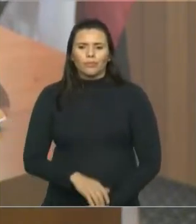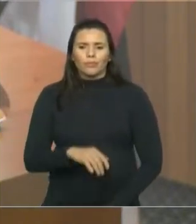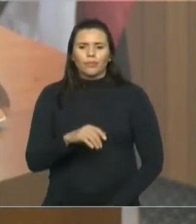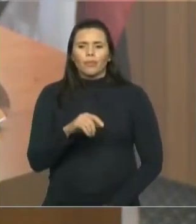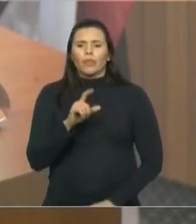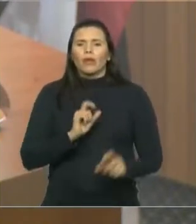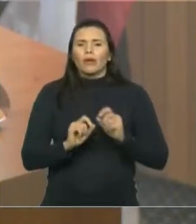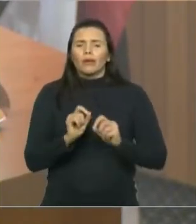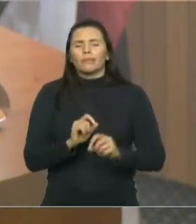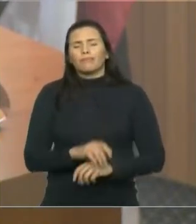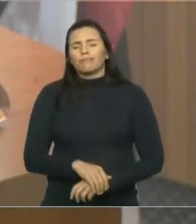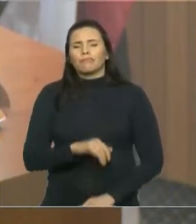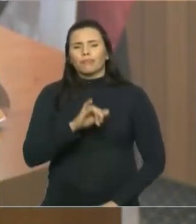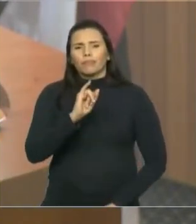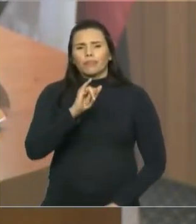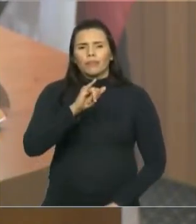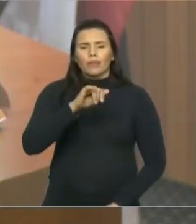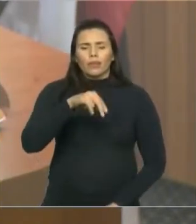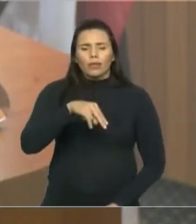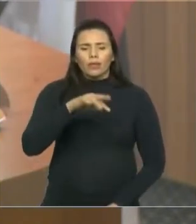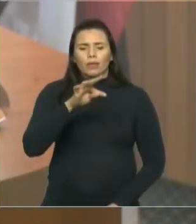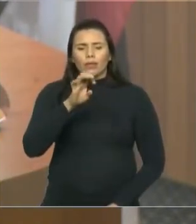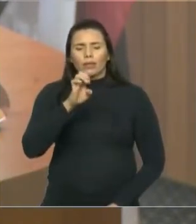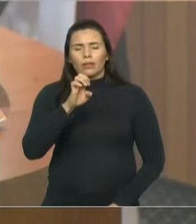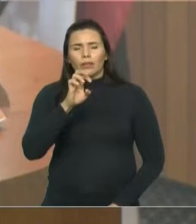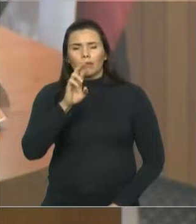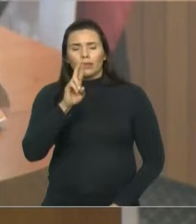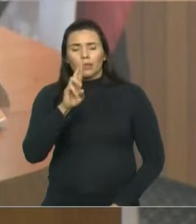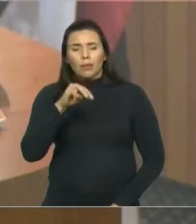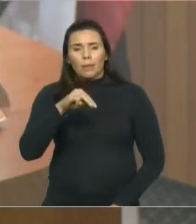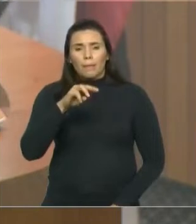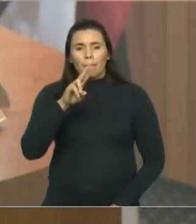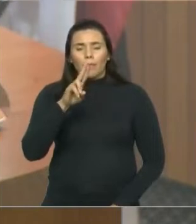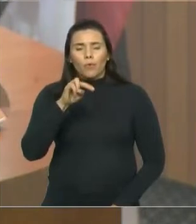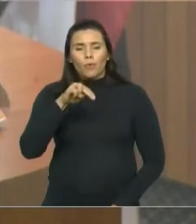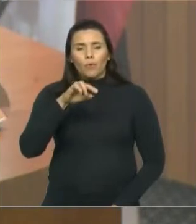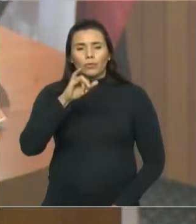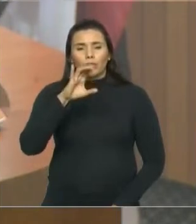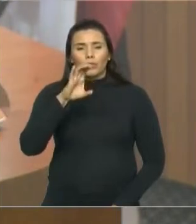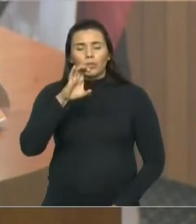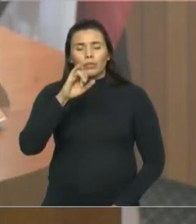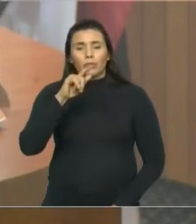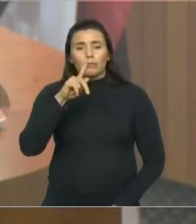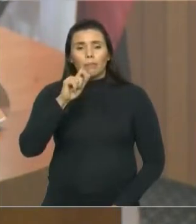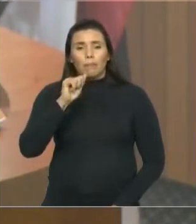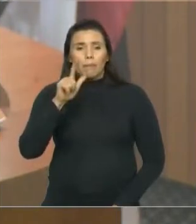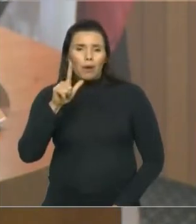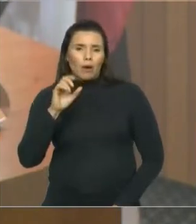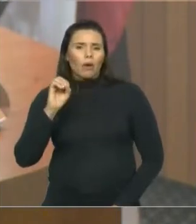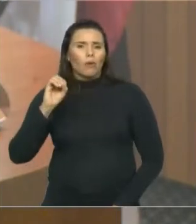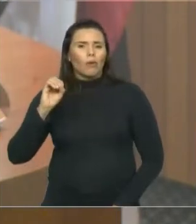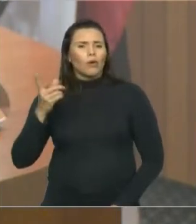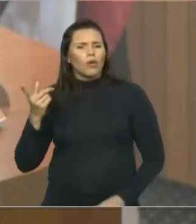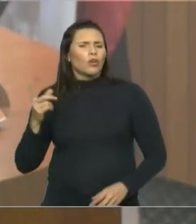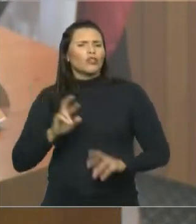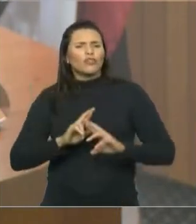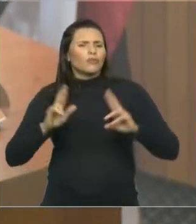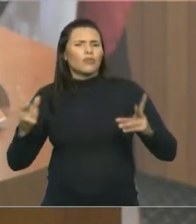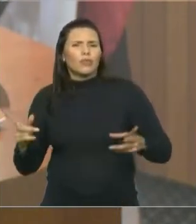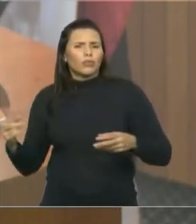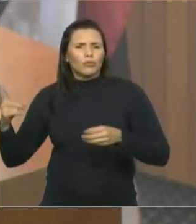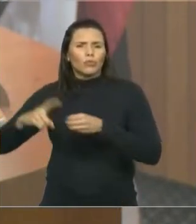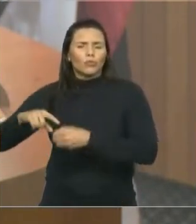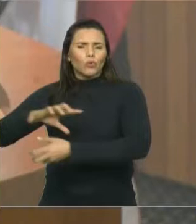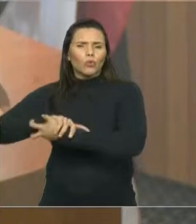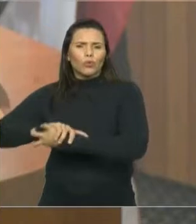aqui na região dos Lagos? O que diferencia um consórcio intermunicipal para um consórcio entre municípios? Uma coisa diferente e